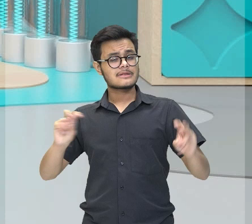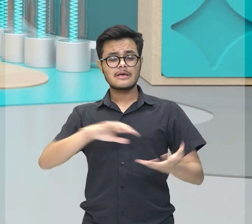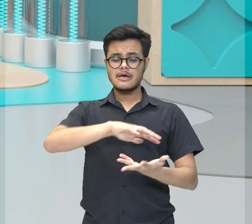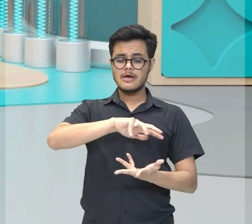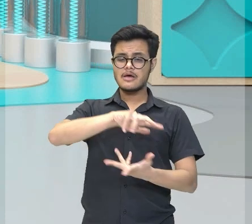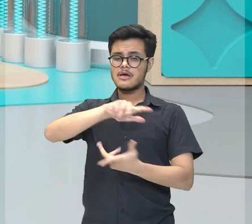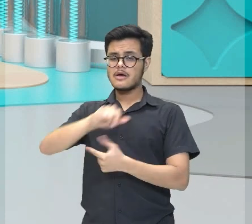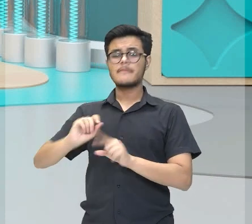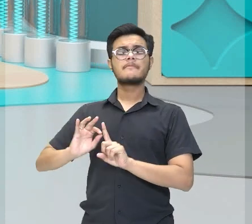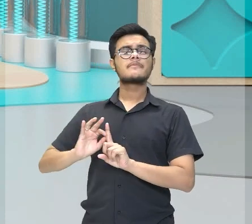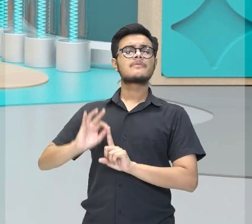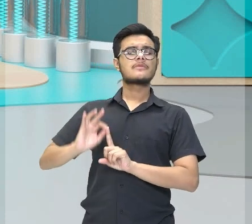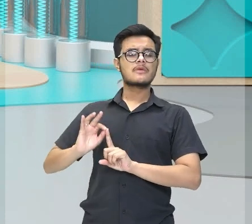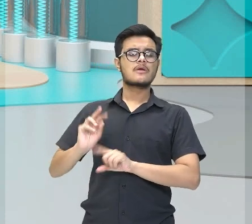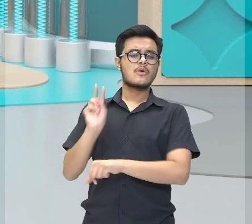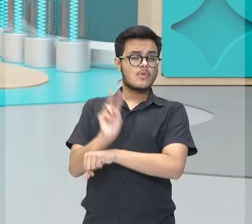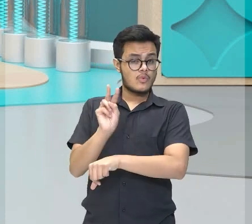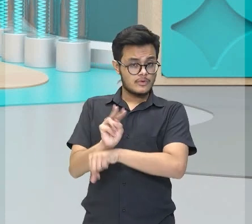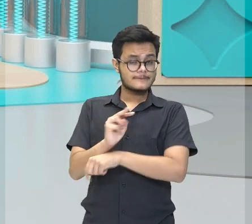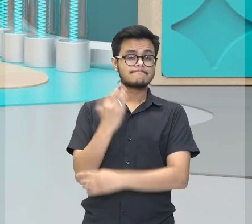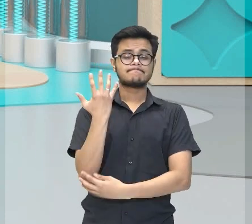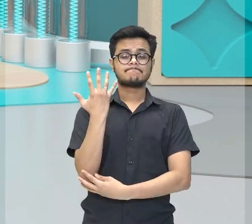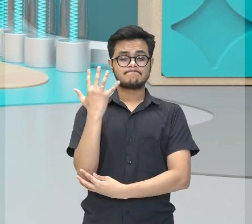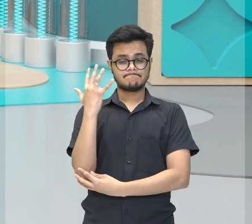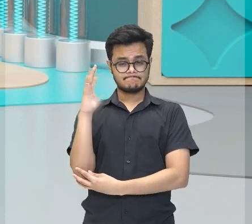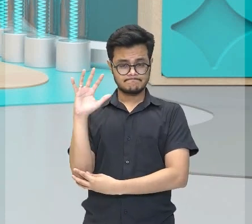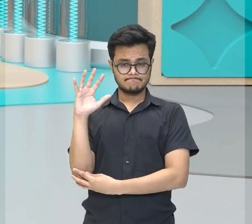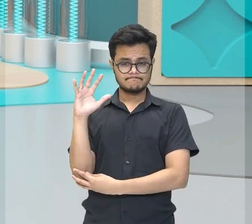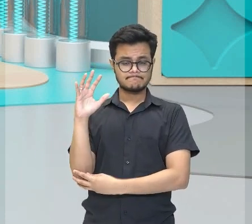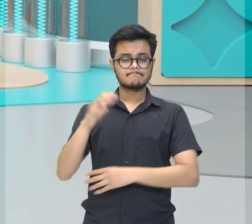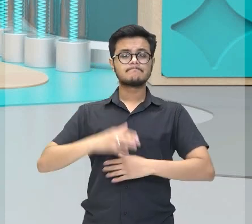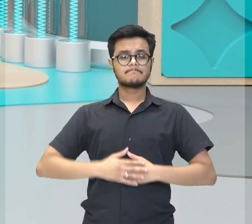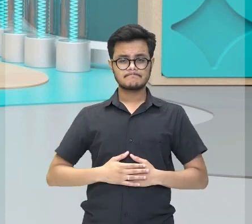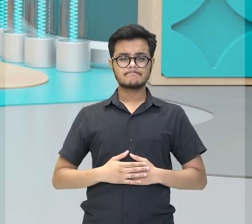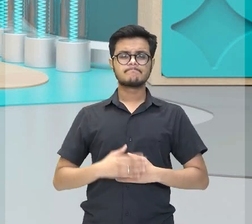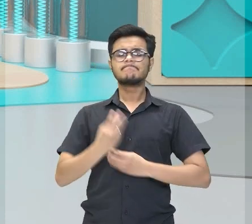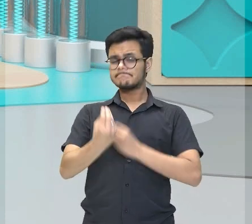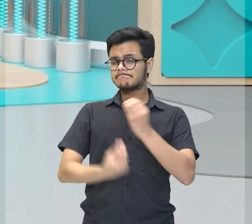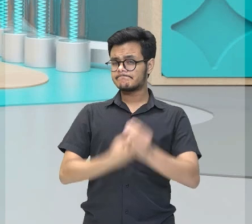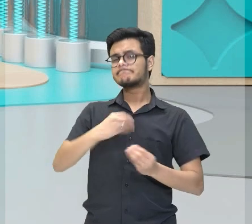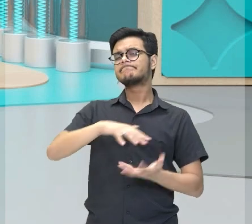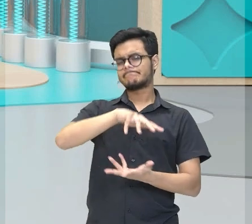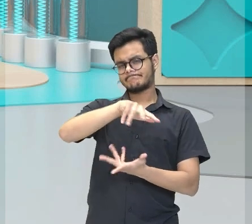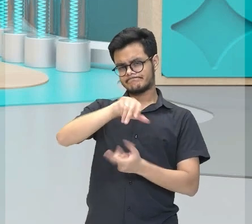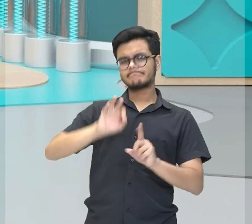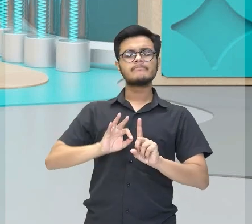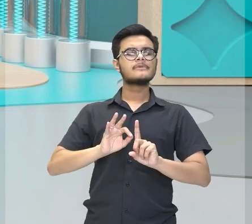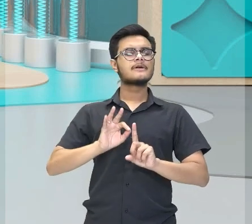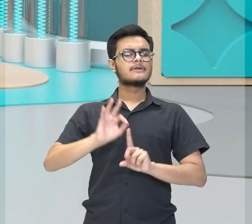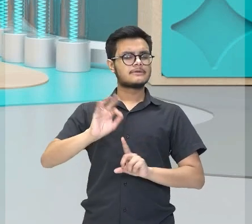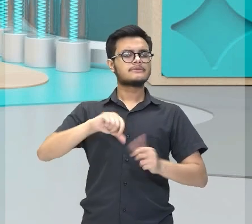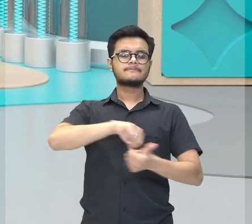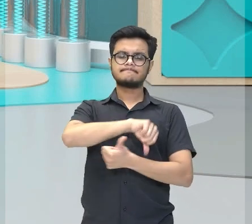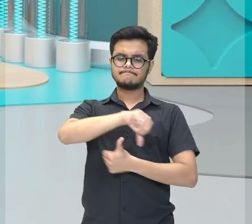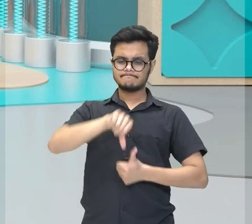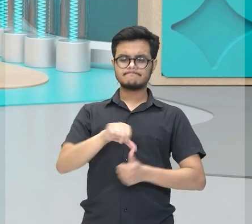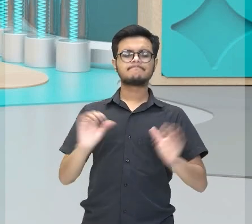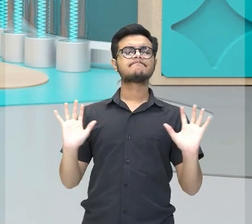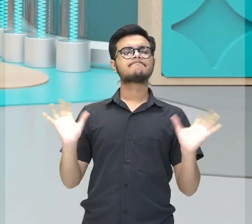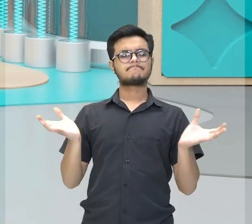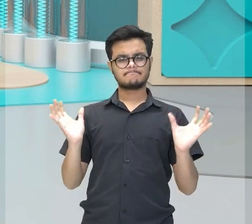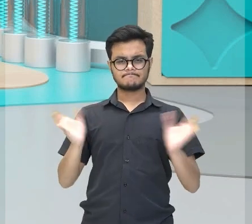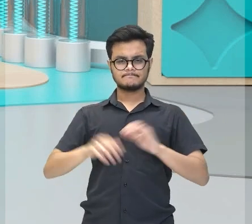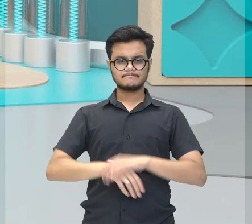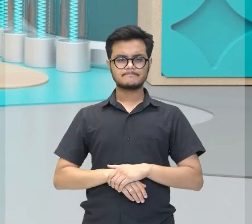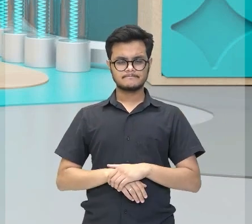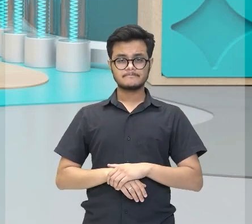da preservação do meio ambiente e de como o nosso planeta está sofrendo com as mudanças climáticas. E qual é